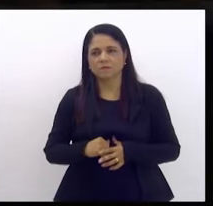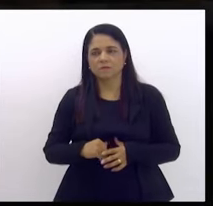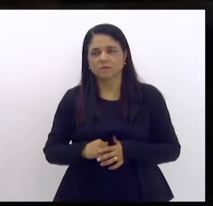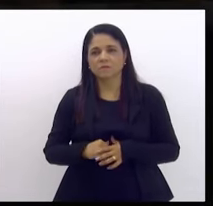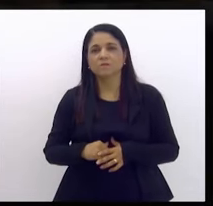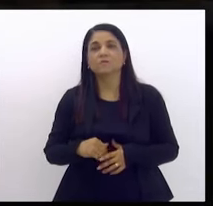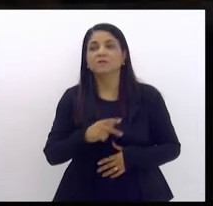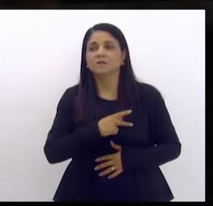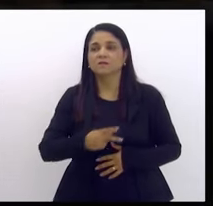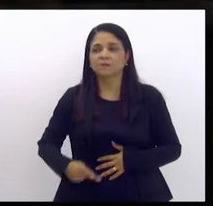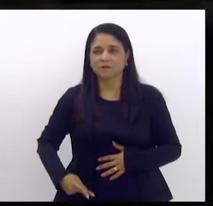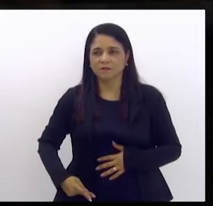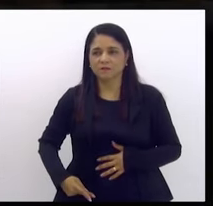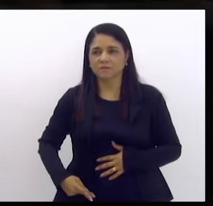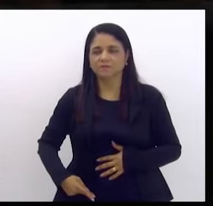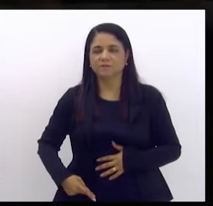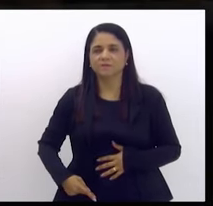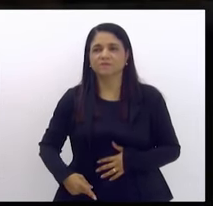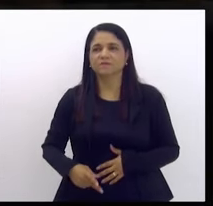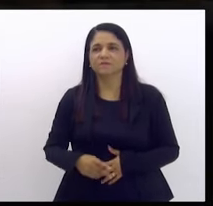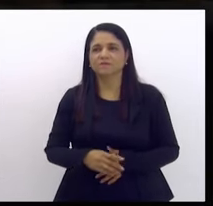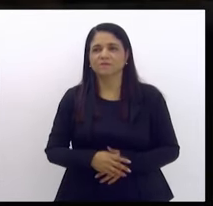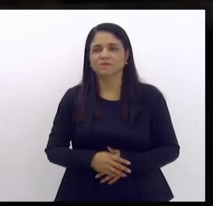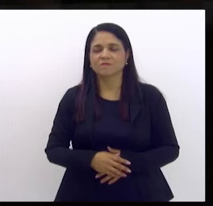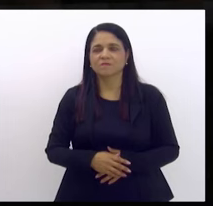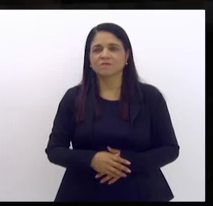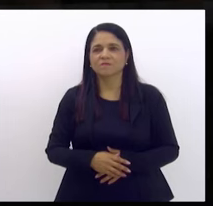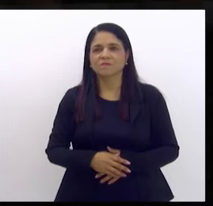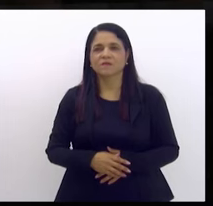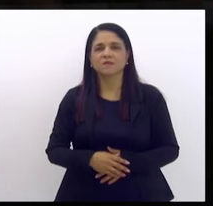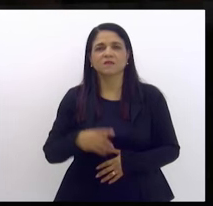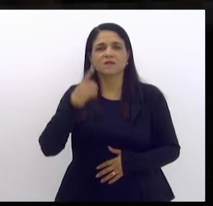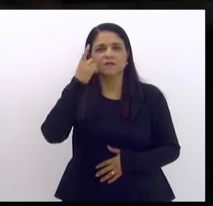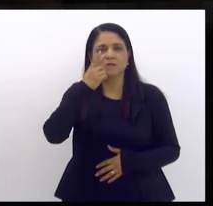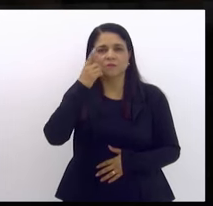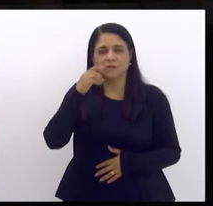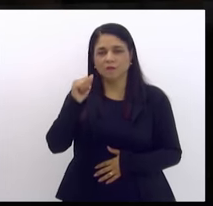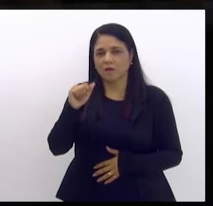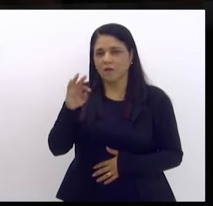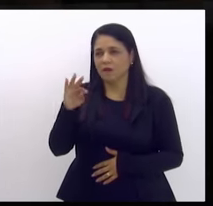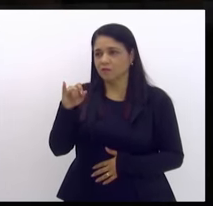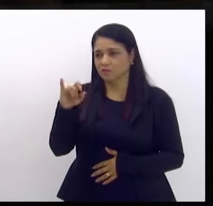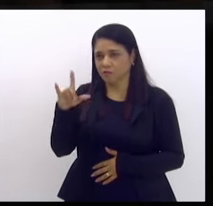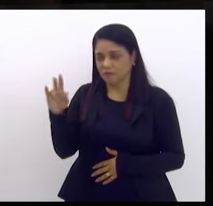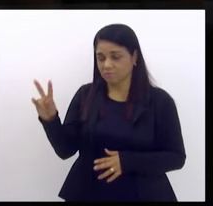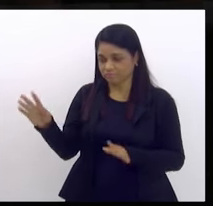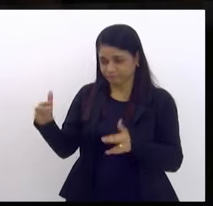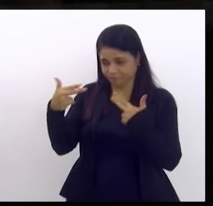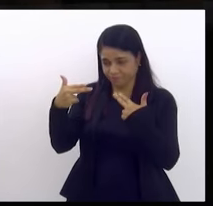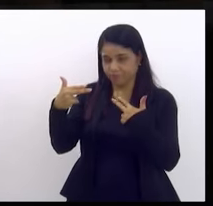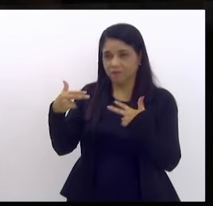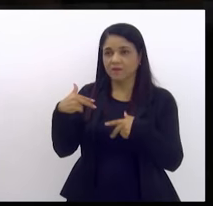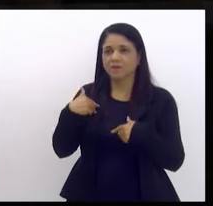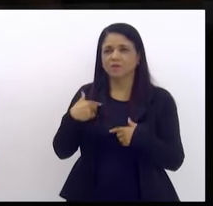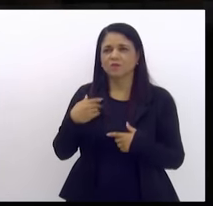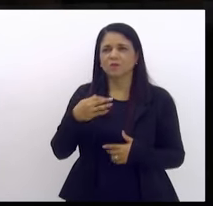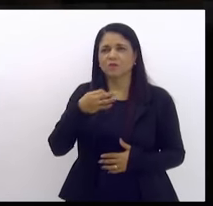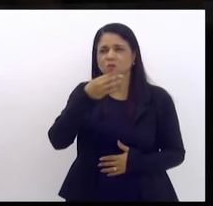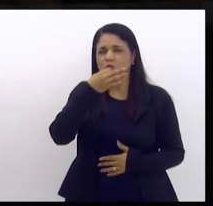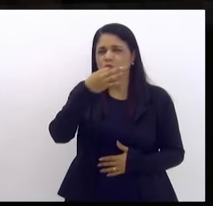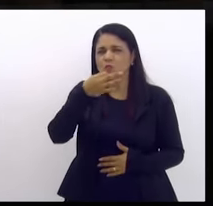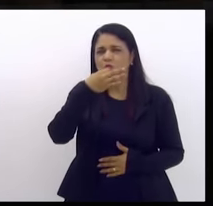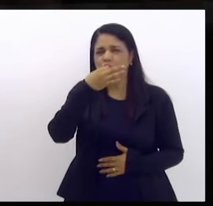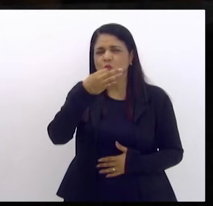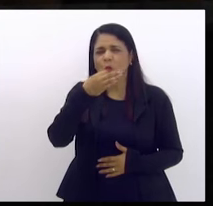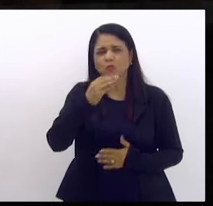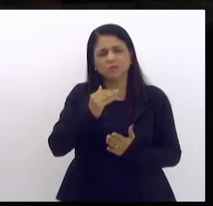Senhor presidente. Deputado Átila Nunes, é que o som hoje está muito